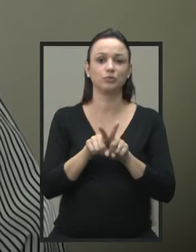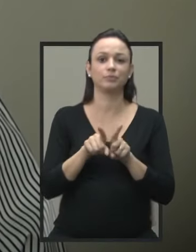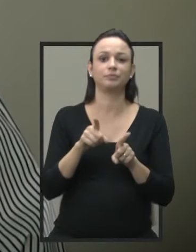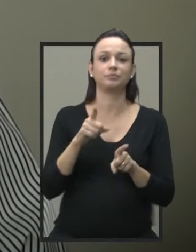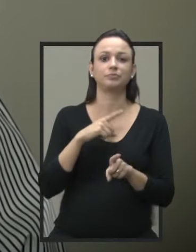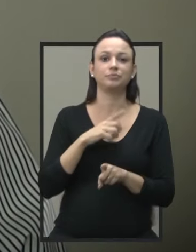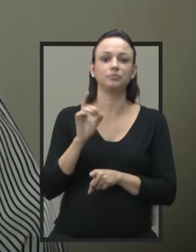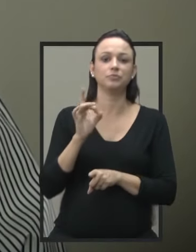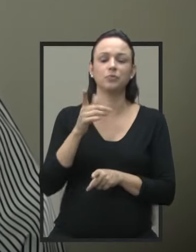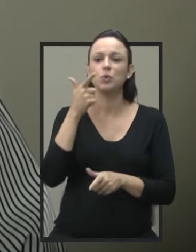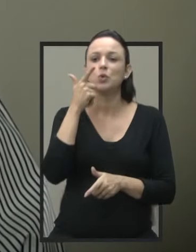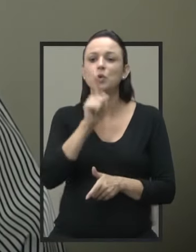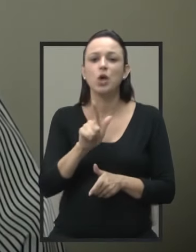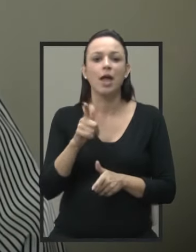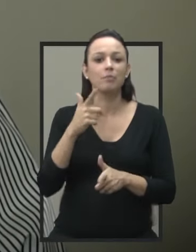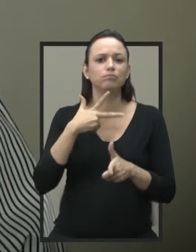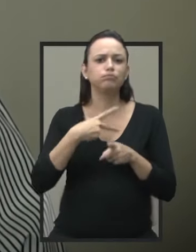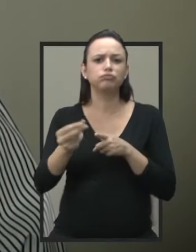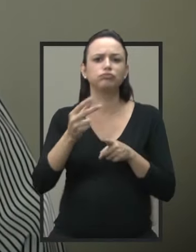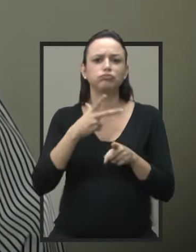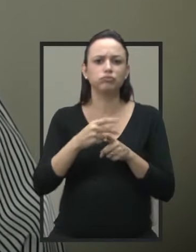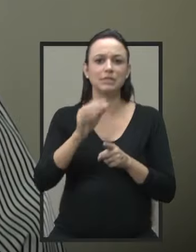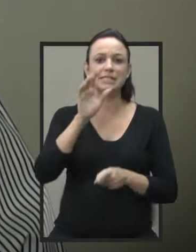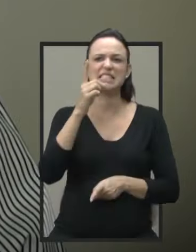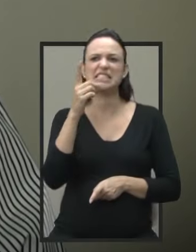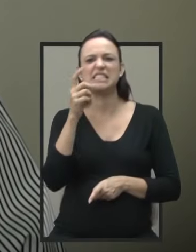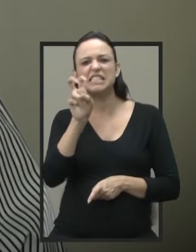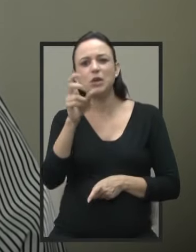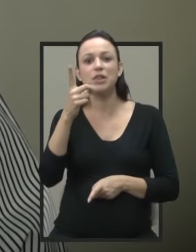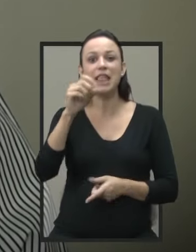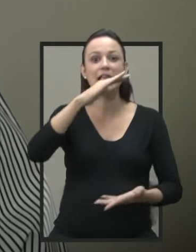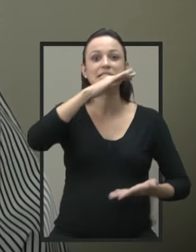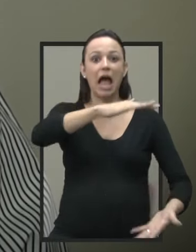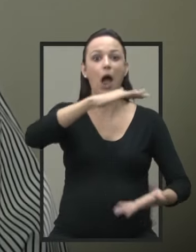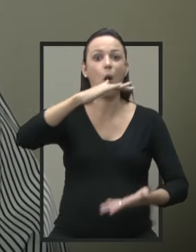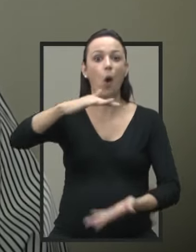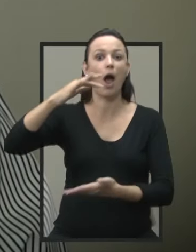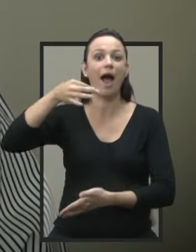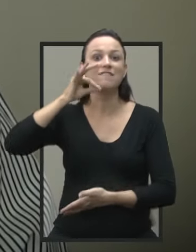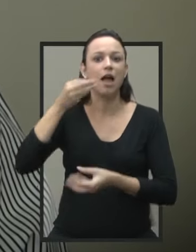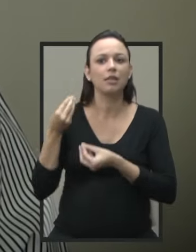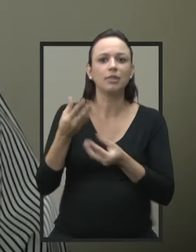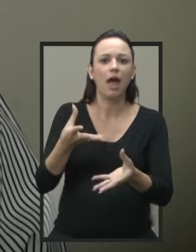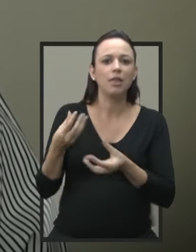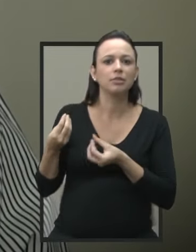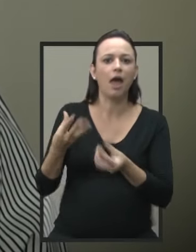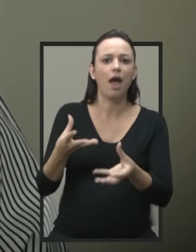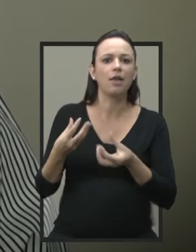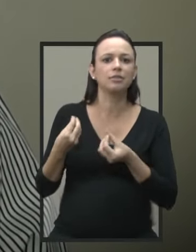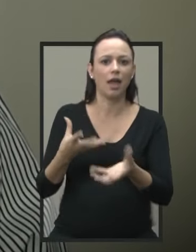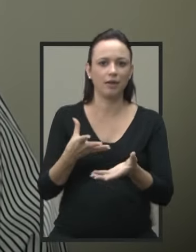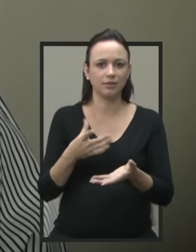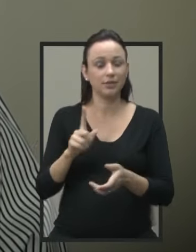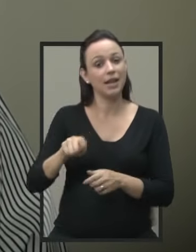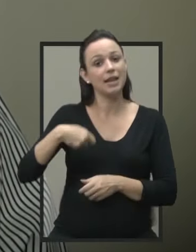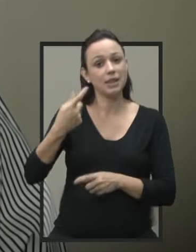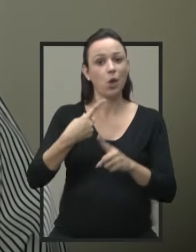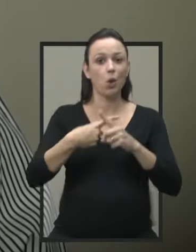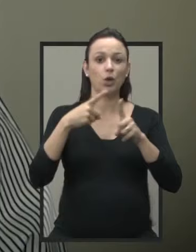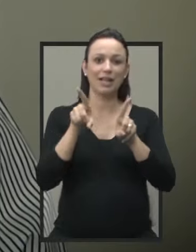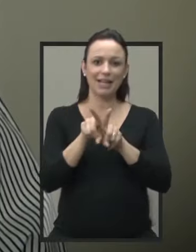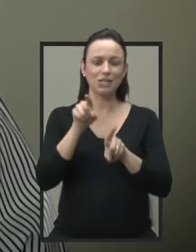Nestor recebia em cada vitória do 15 aqui era 5, 10 sacas de café Quer dizer, então ele conseguiu dar para o 15